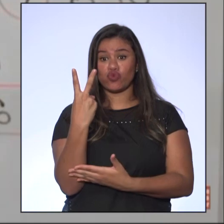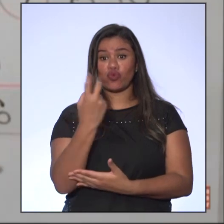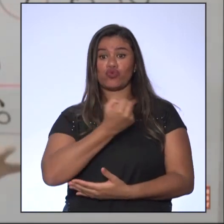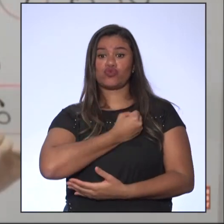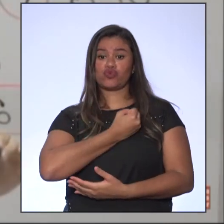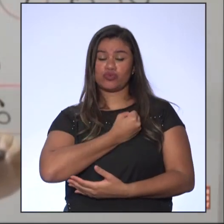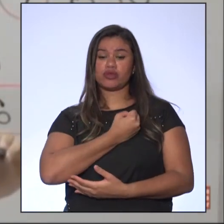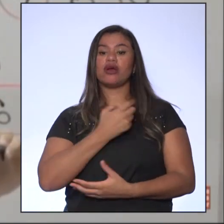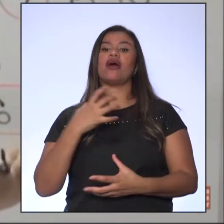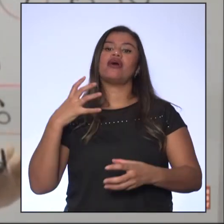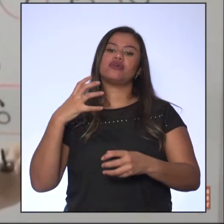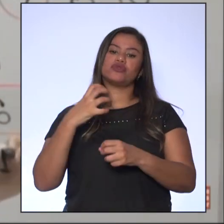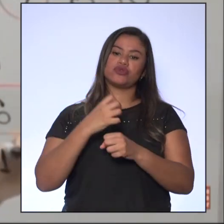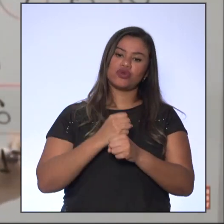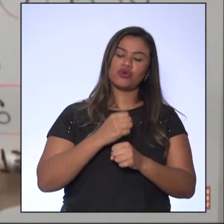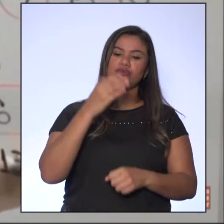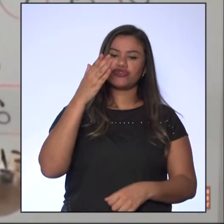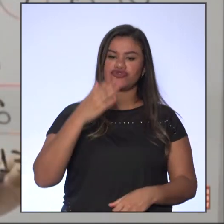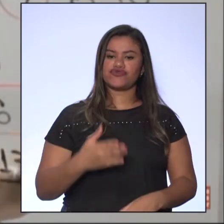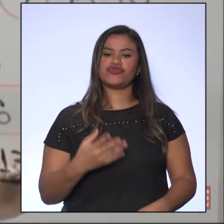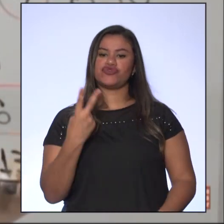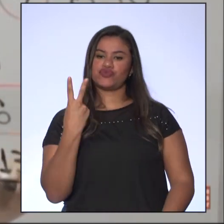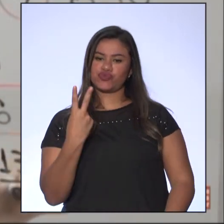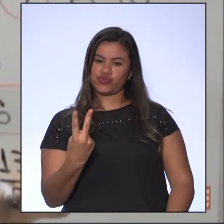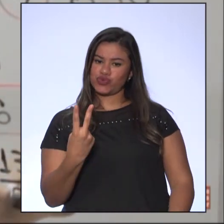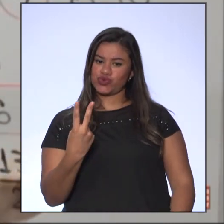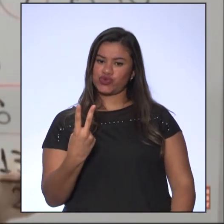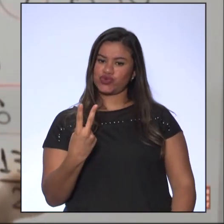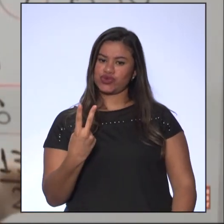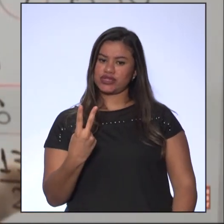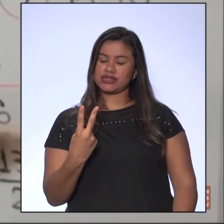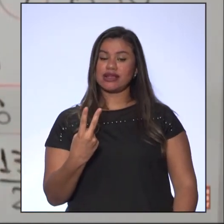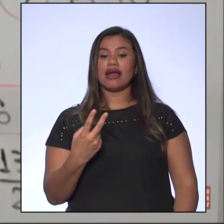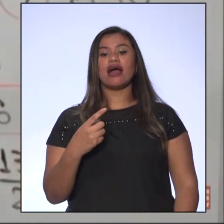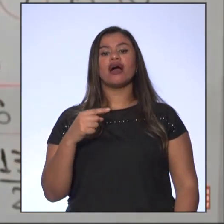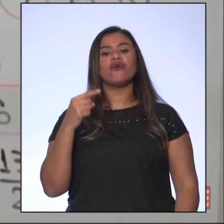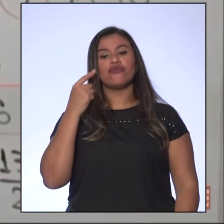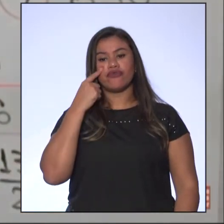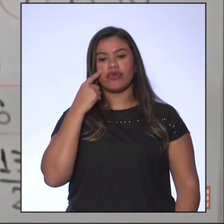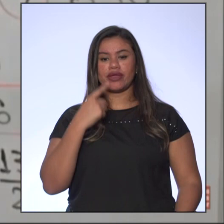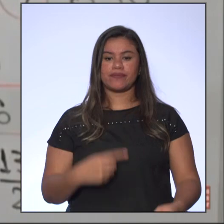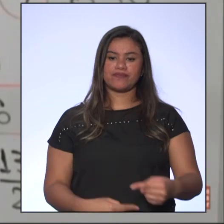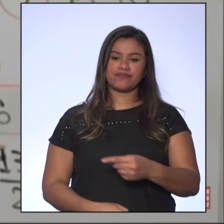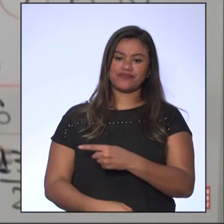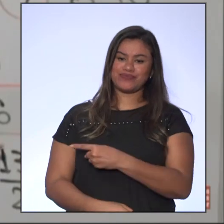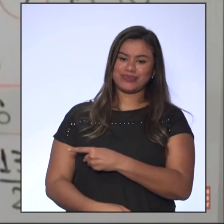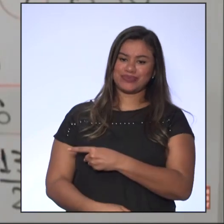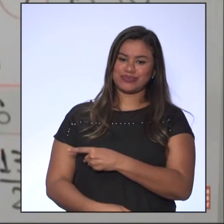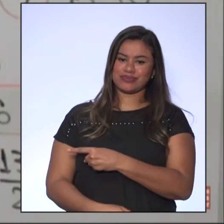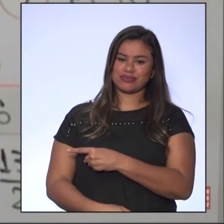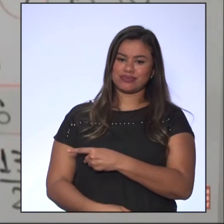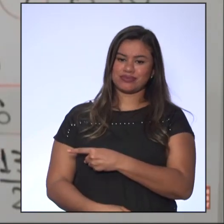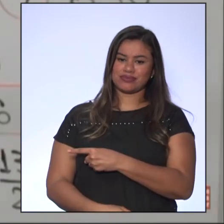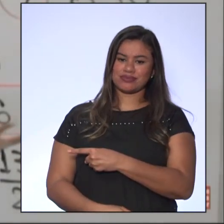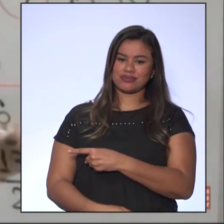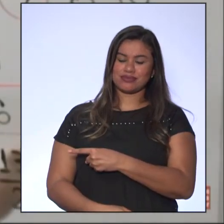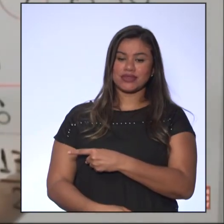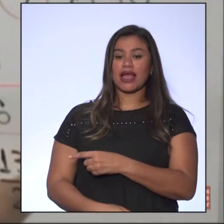por 2. Vai dar 13 dividido por 2. Vamos pensar em dinheiro? Qual é a metade de